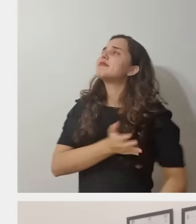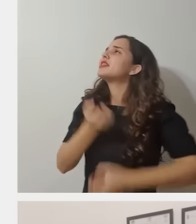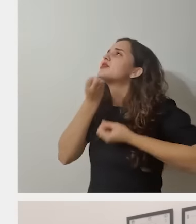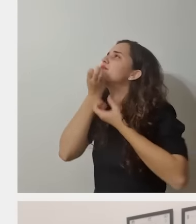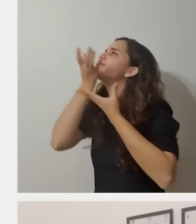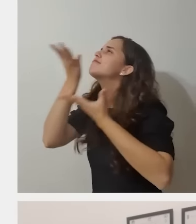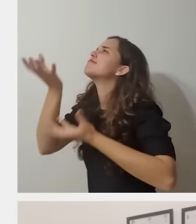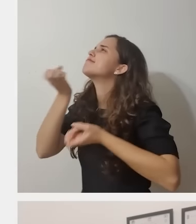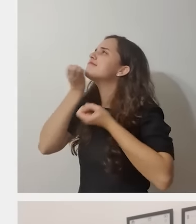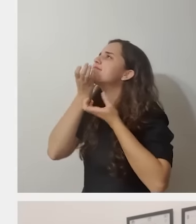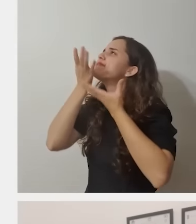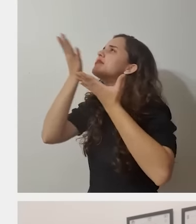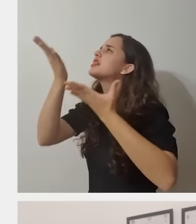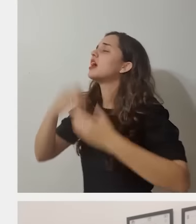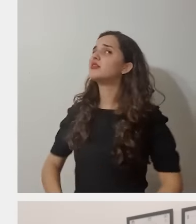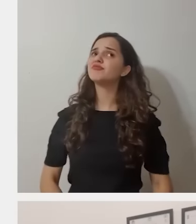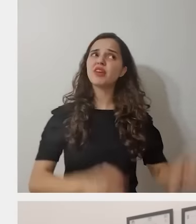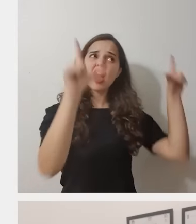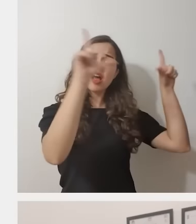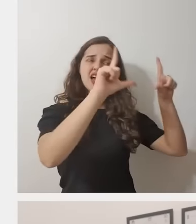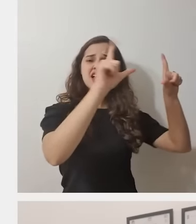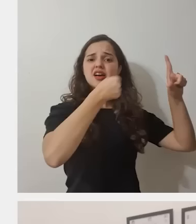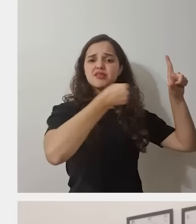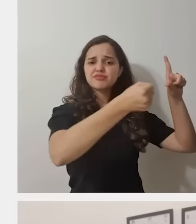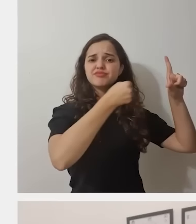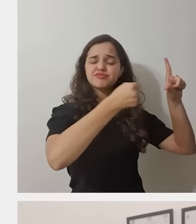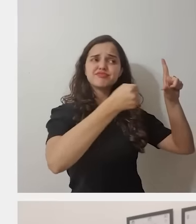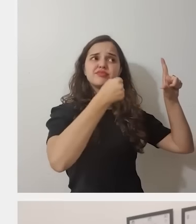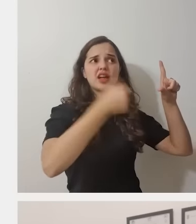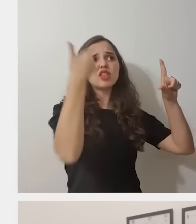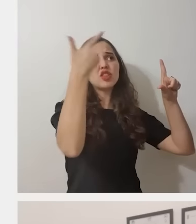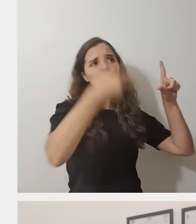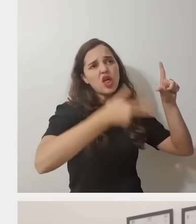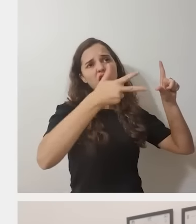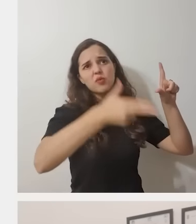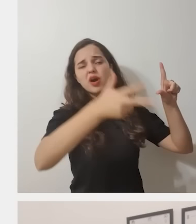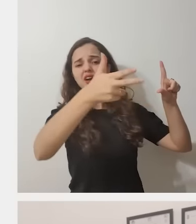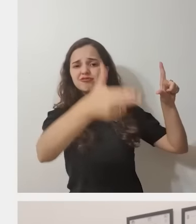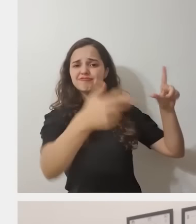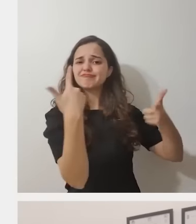da notícia repetida da televisão.